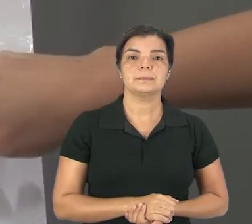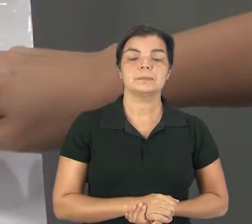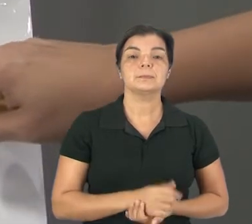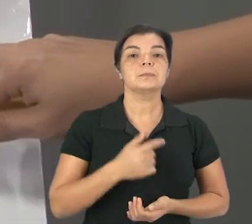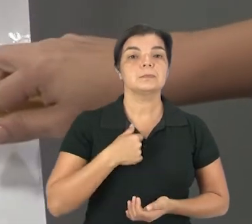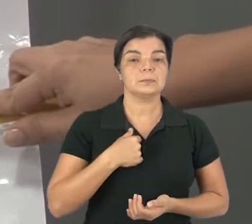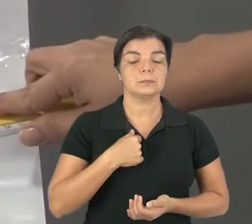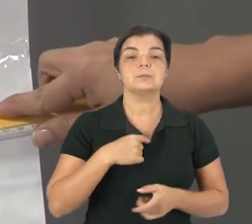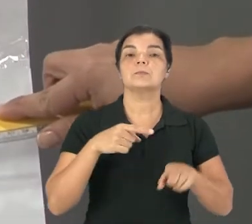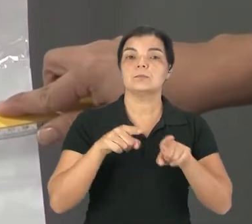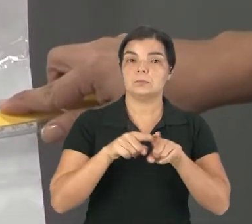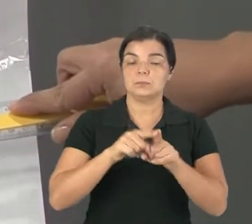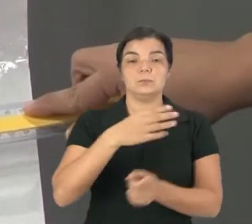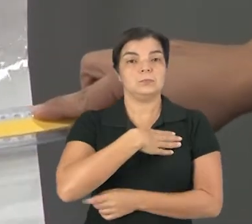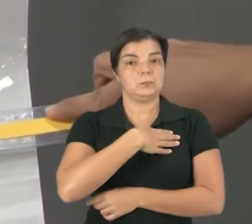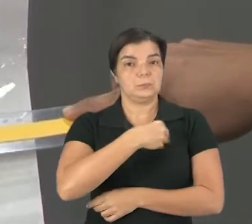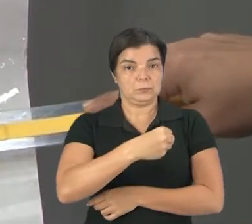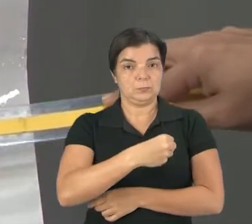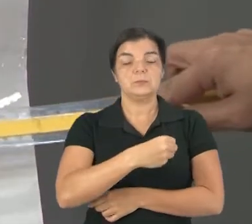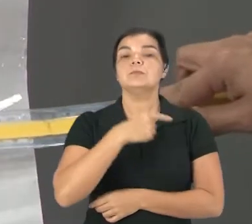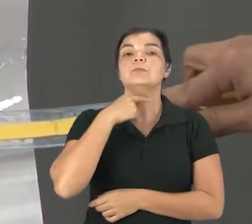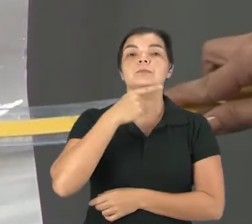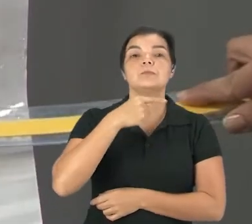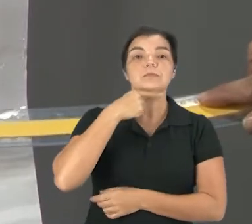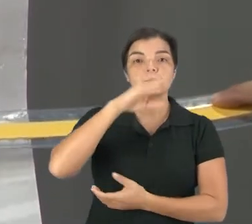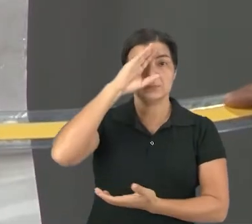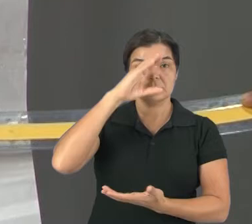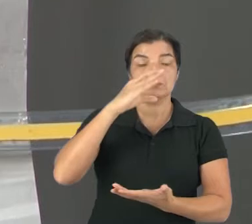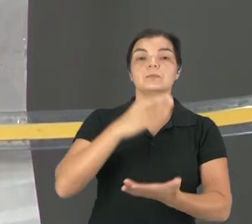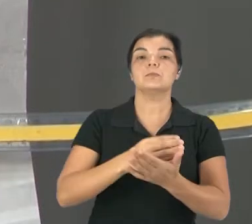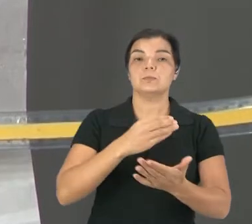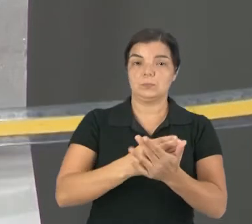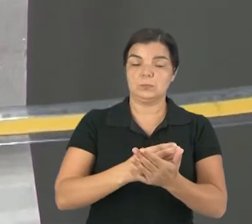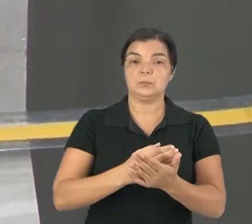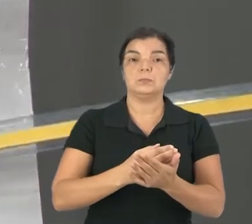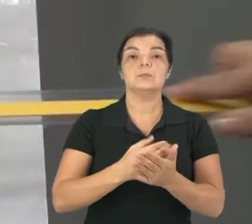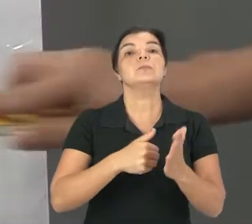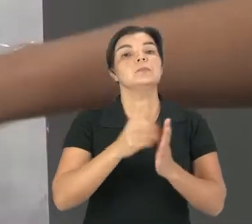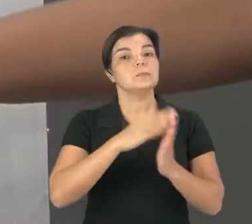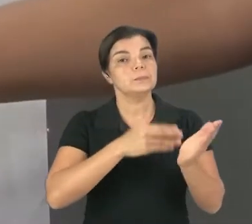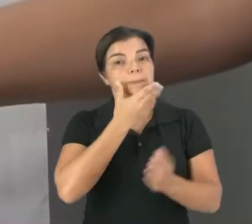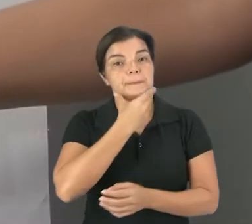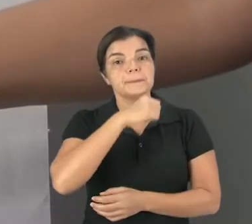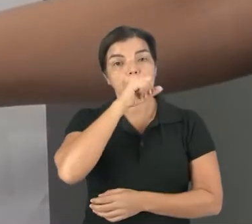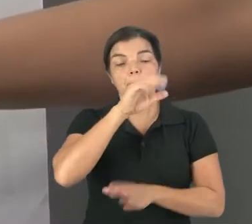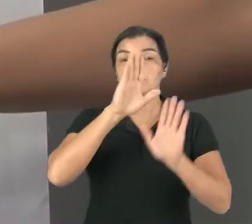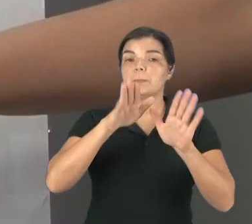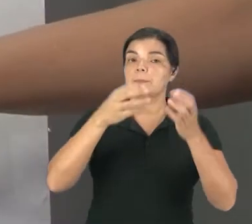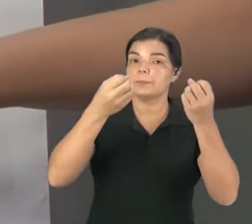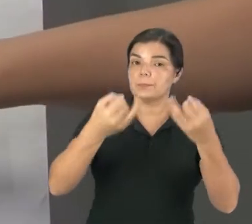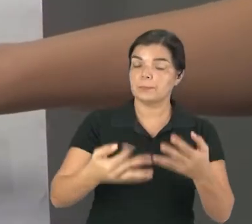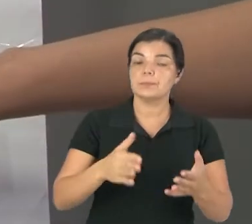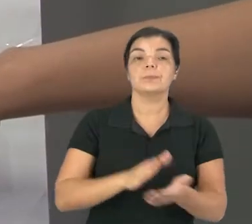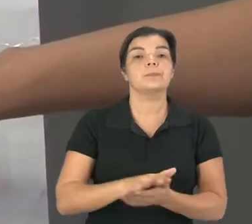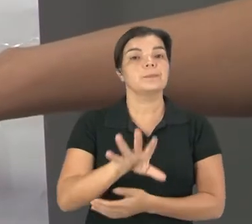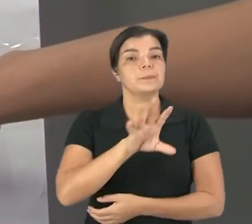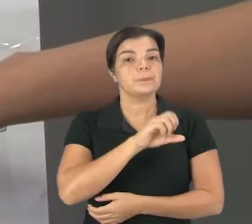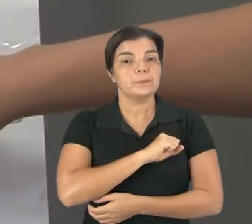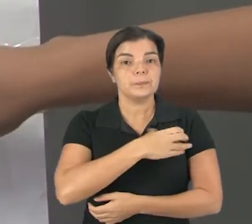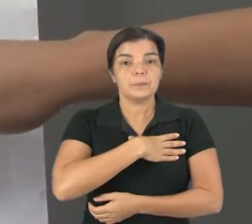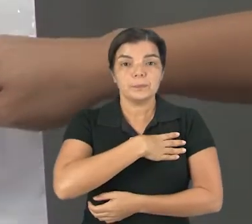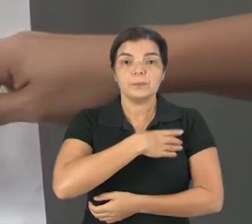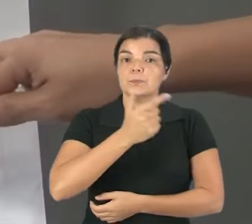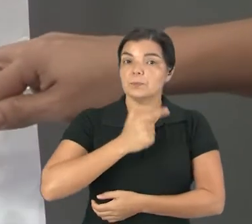Para retrato de filho, ninguém acredite em pintor pai. Já diz o ditado, quem ama